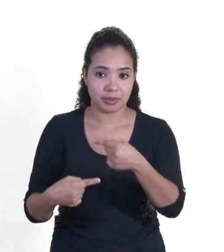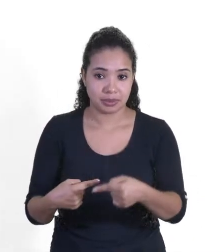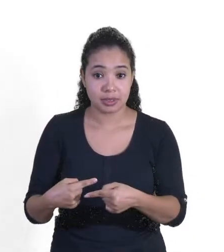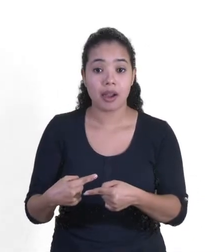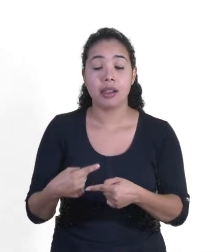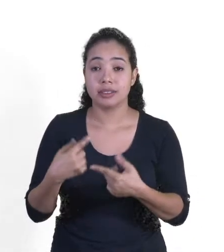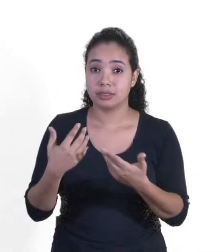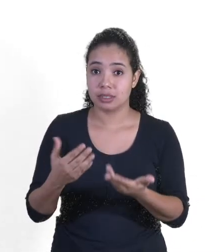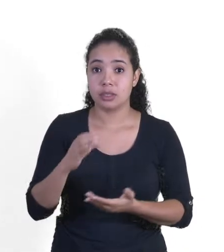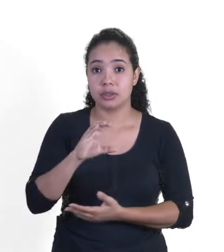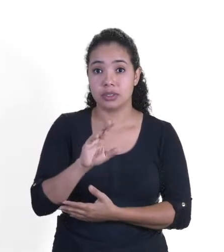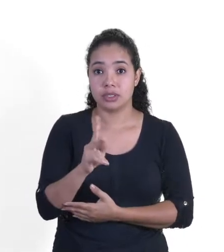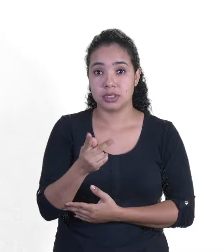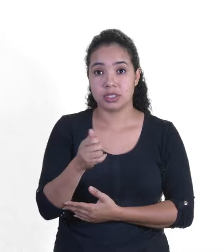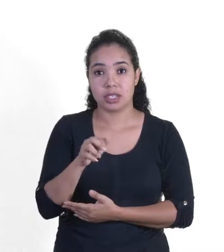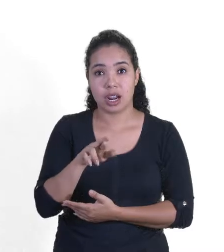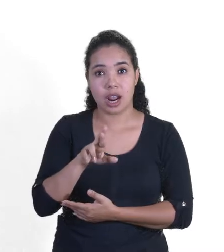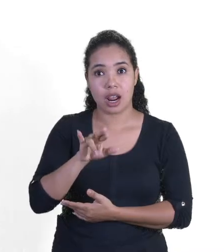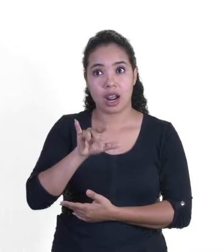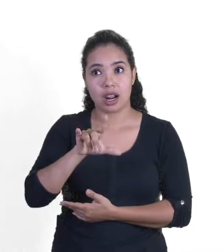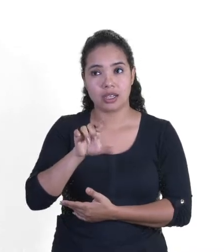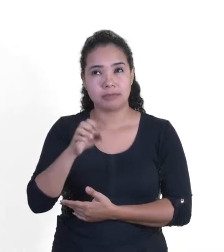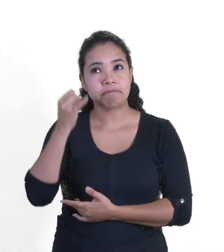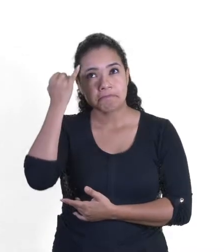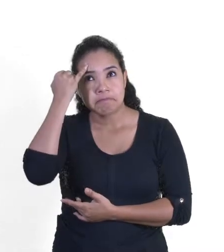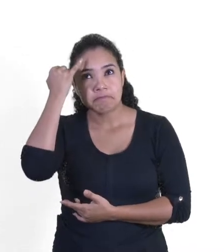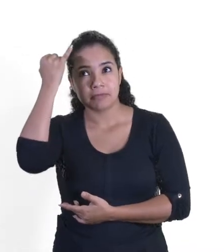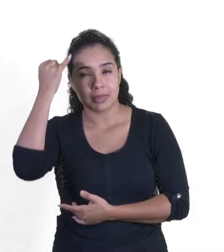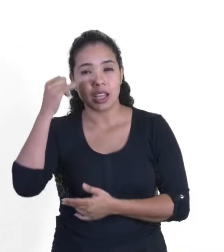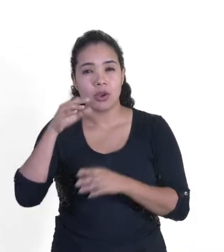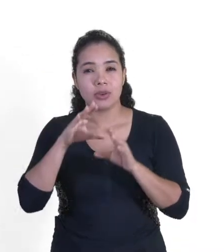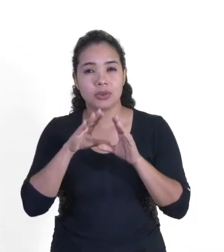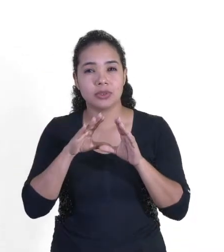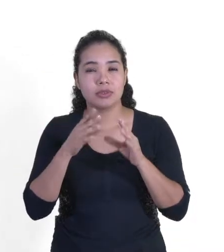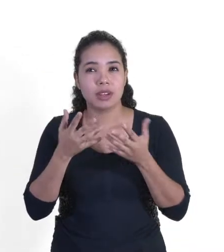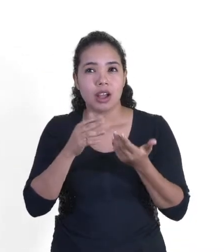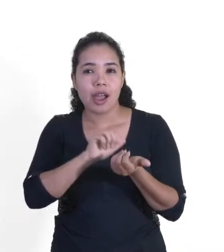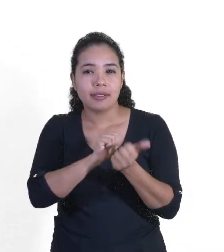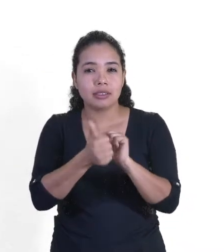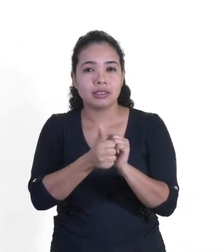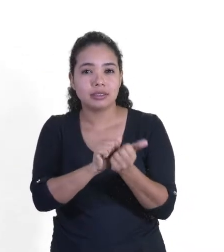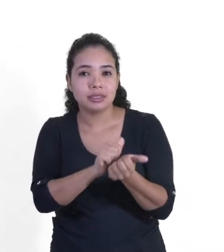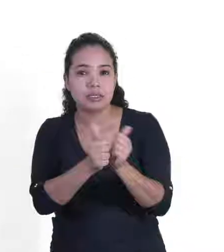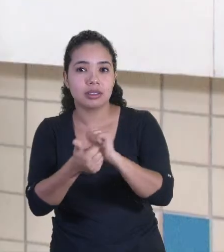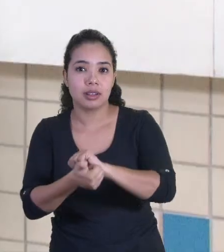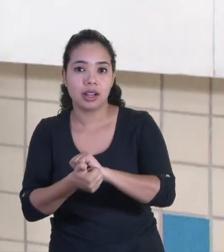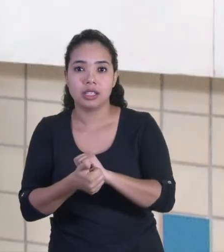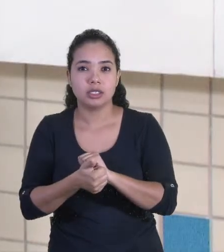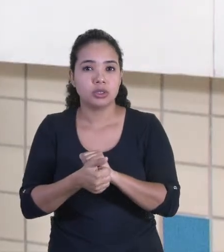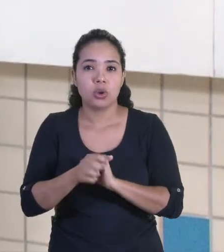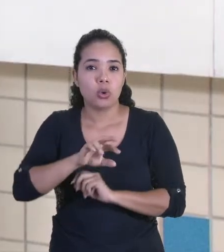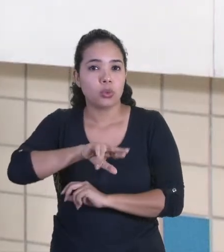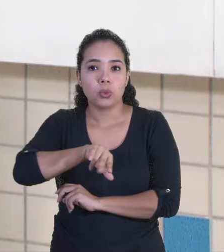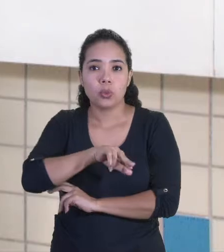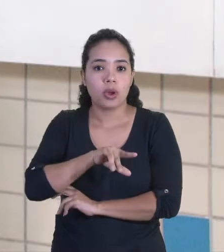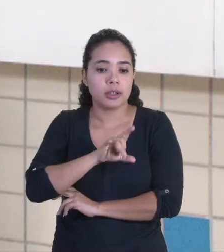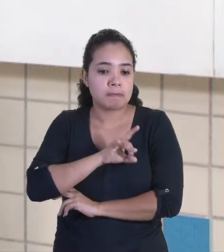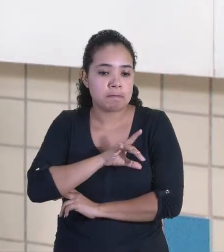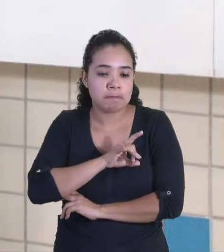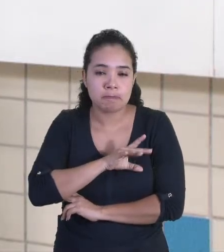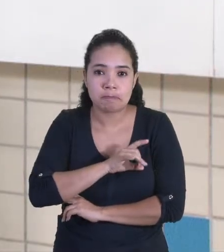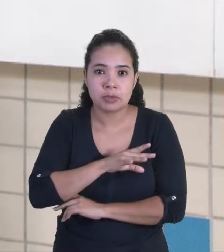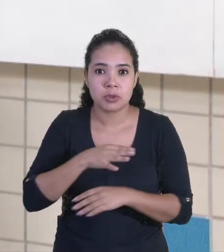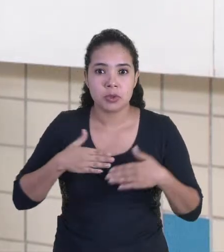Charles Perrault teve a ideia: vou suavizar. Não eram mais contos assustadores, ele colocou com um caráter